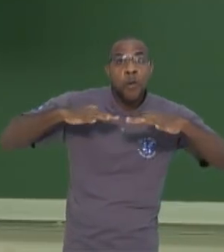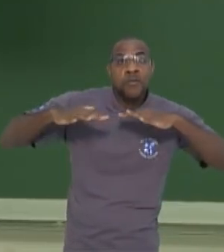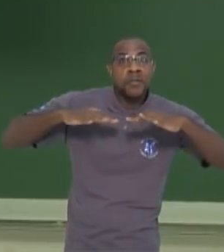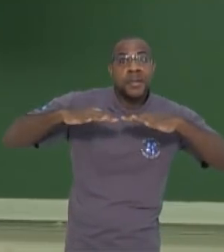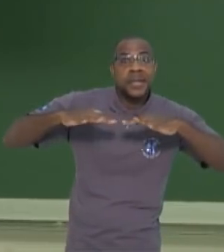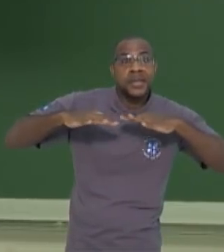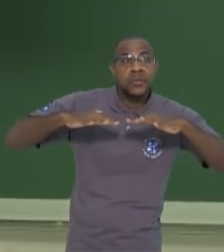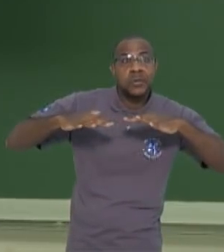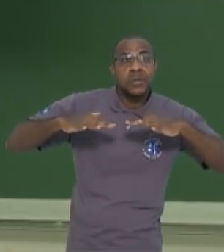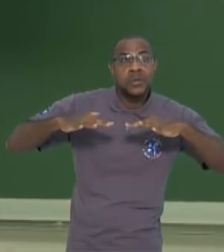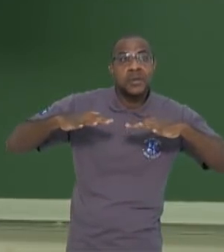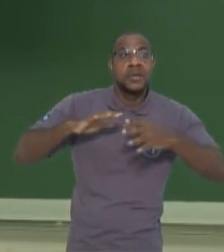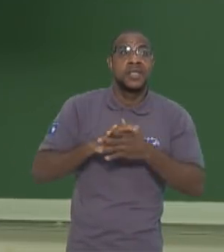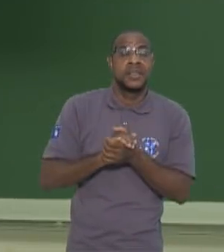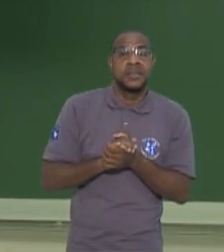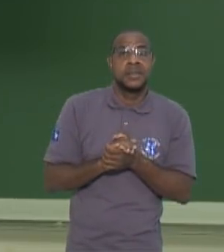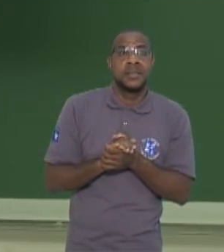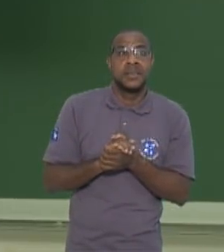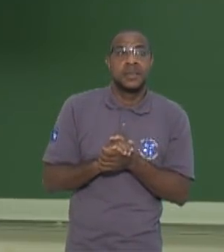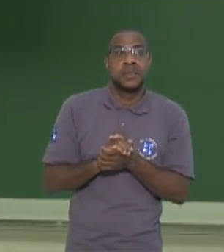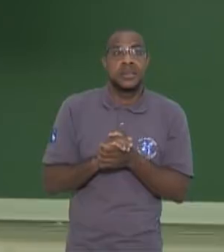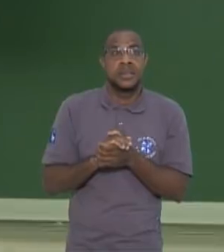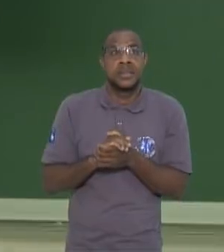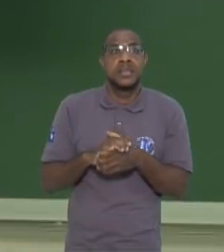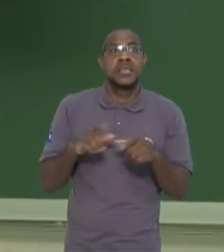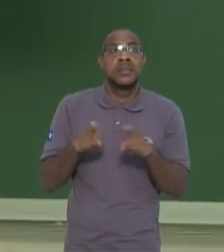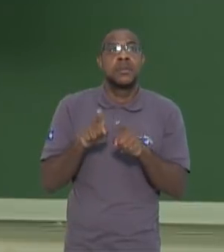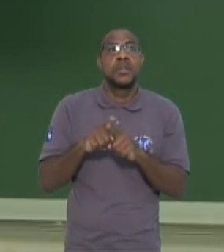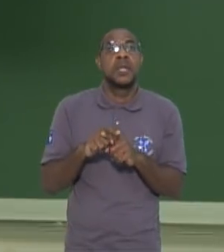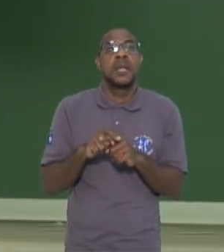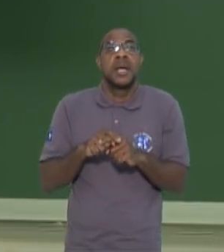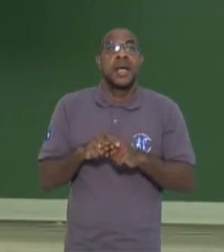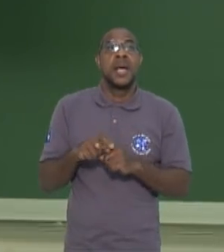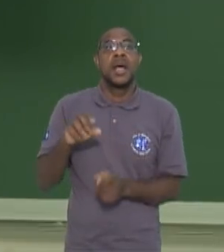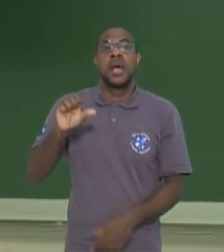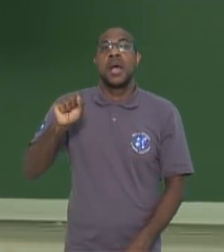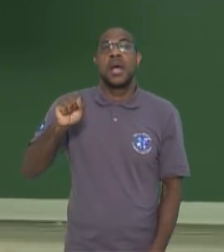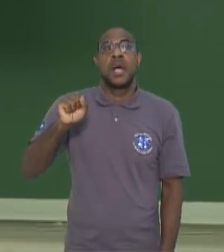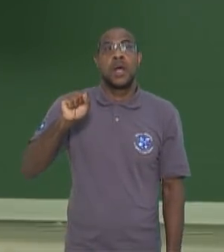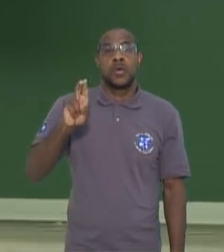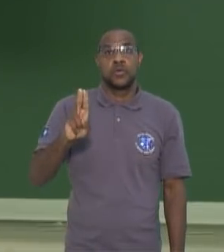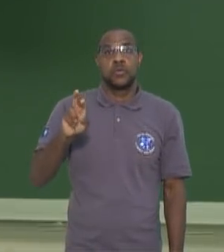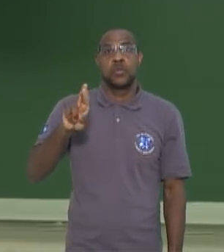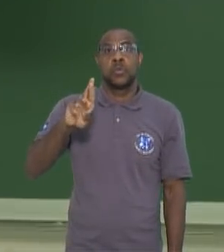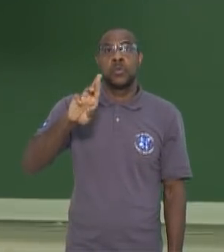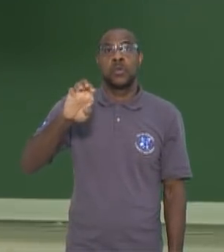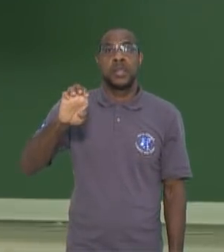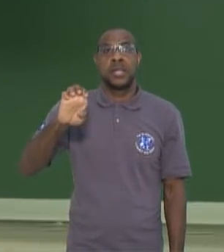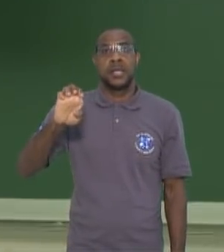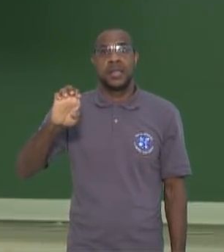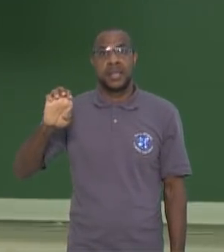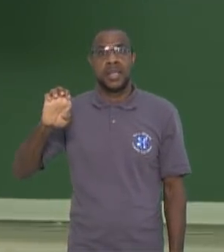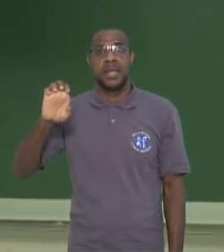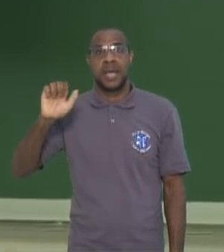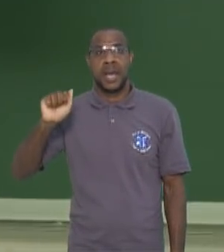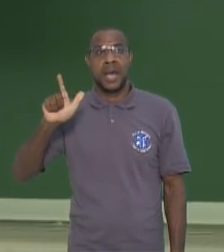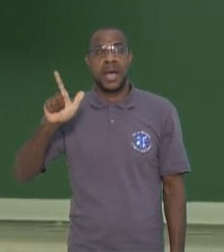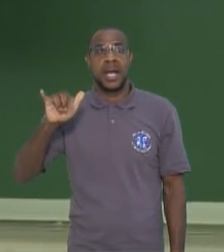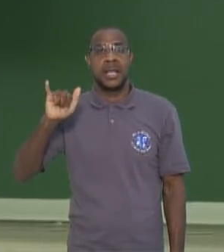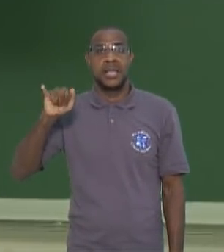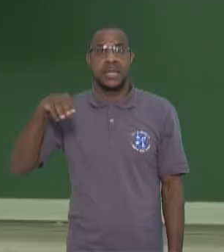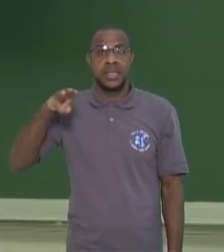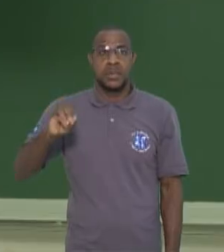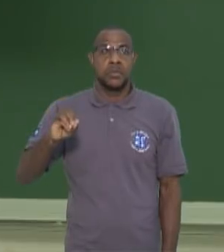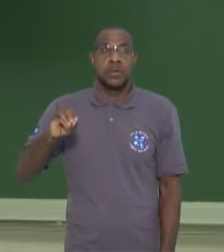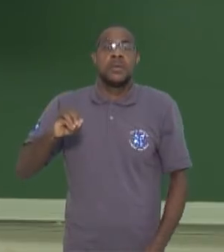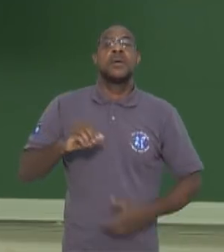arts. Ele chamado também de surrealismo pop. A gente já estudou um pouco sobre o surrealismo, que é um movimento do modernismo.